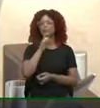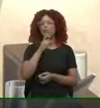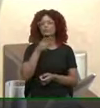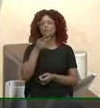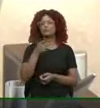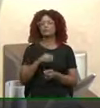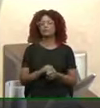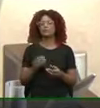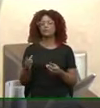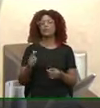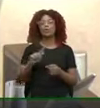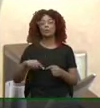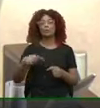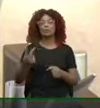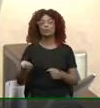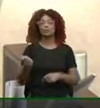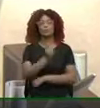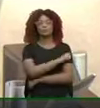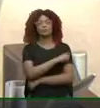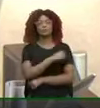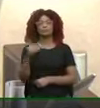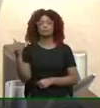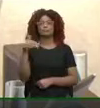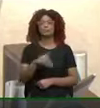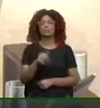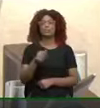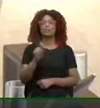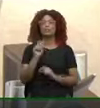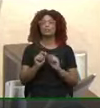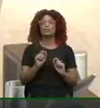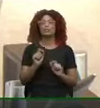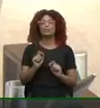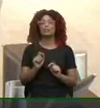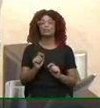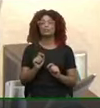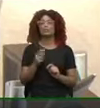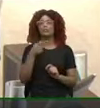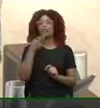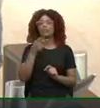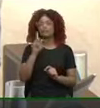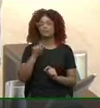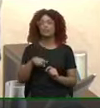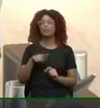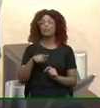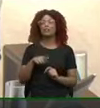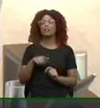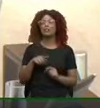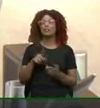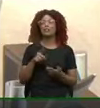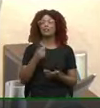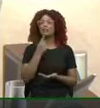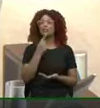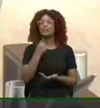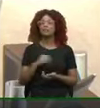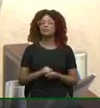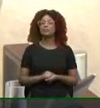Quando o próximo aluno chegar aqui e disser que essa pasta aqui, que cor é, digam que é vermelha. E aí o próximo chega e pergunta